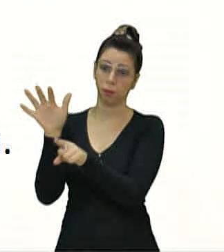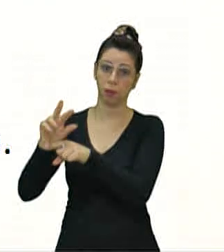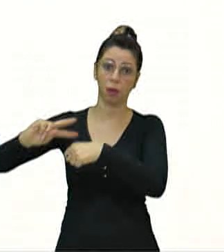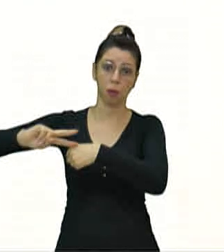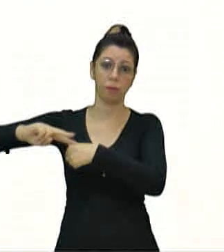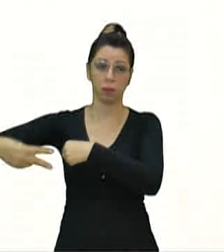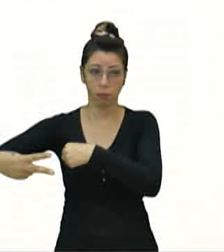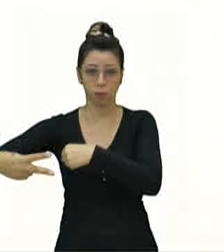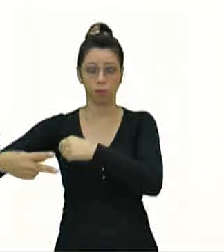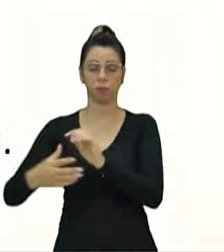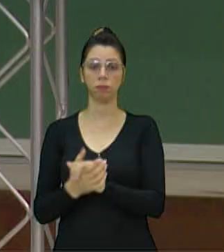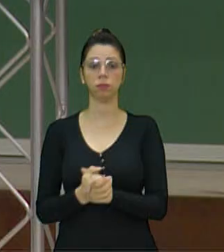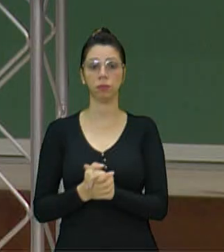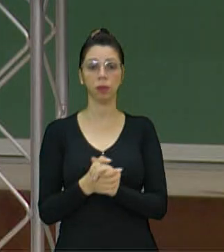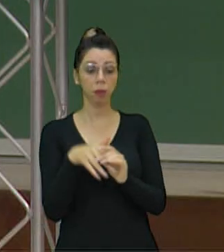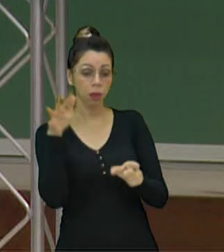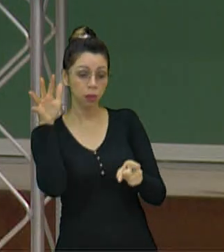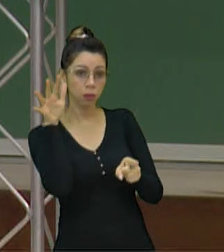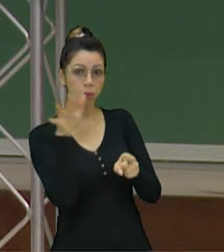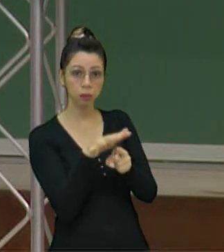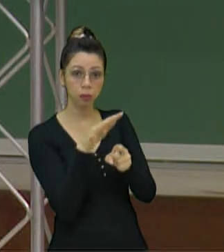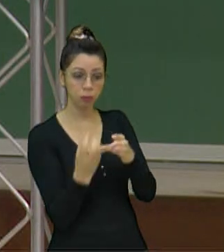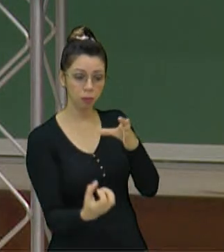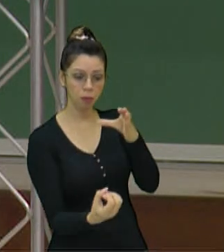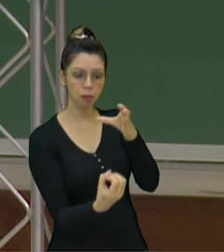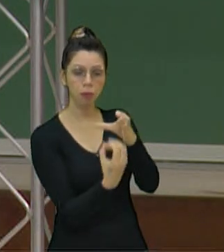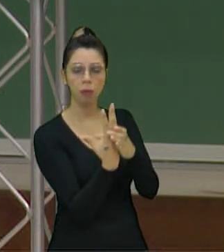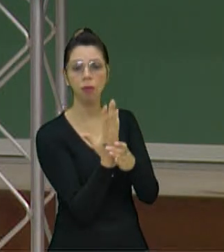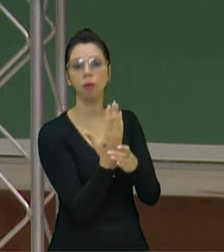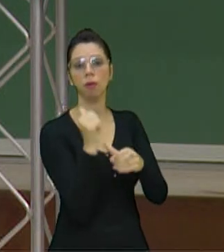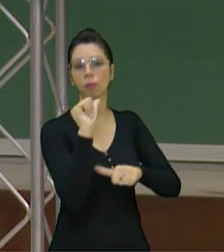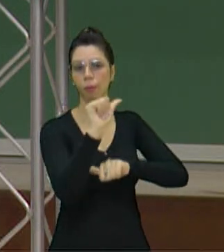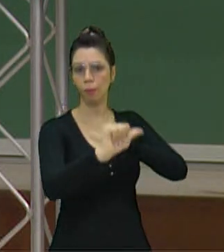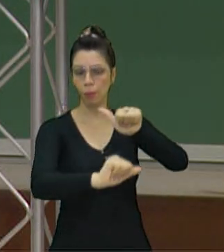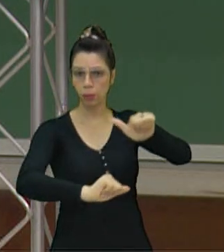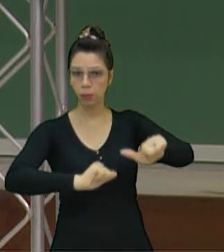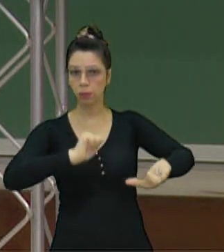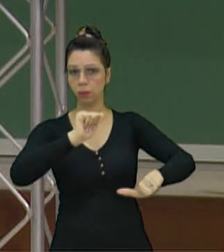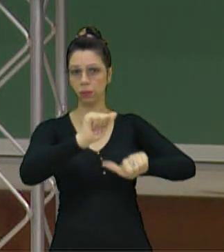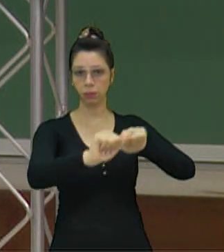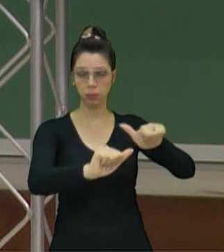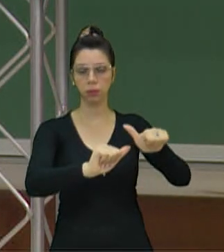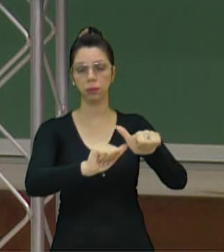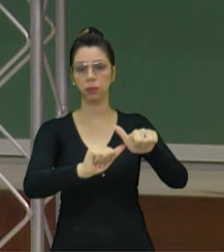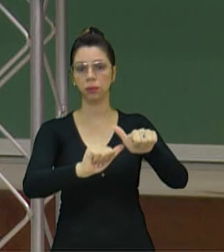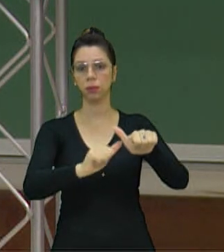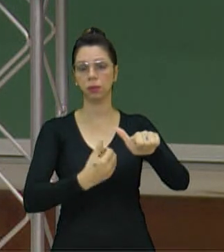progenitor sofreu a mutação, quando ele for formar ali por reprodução,